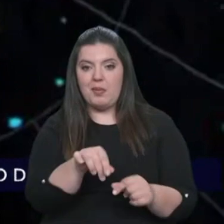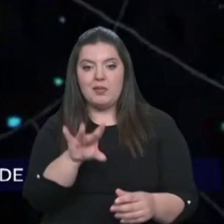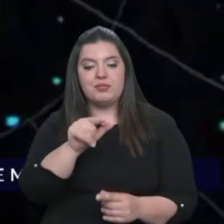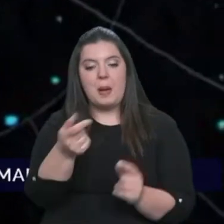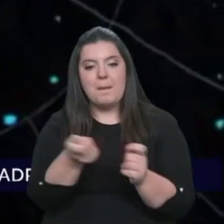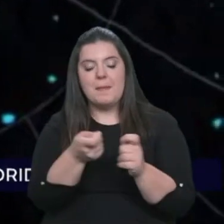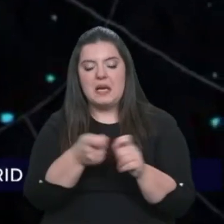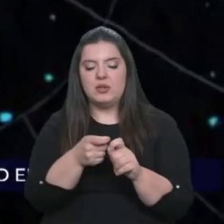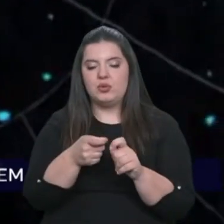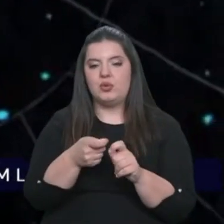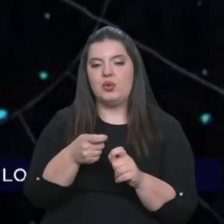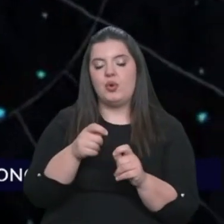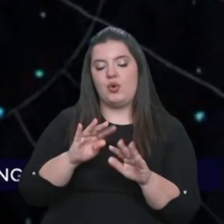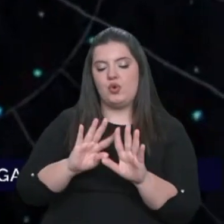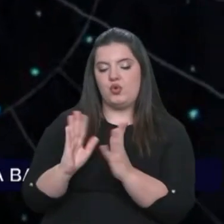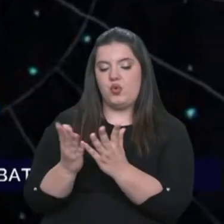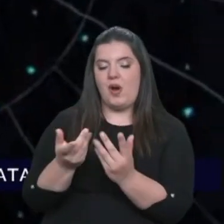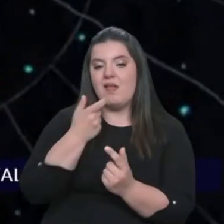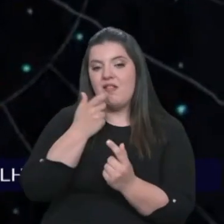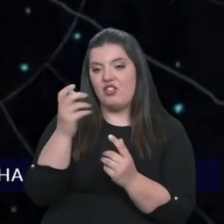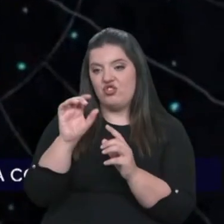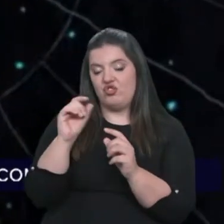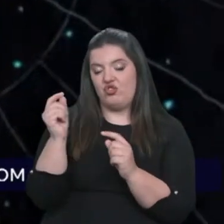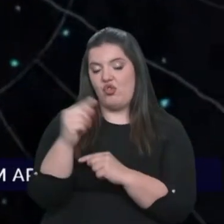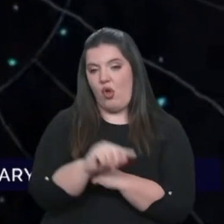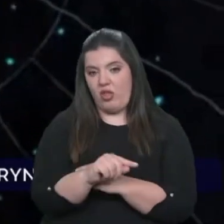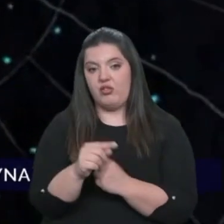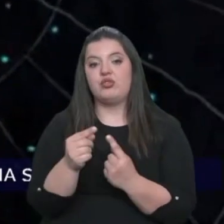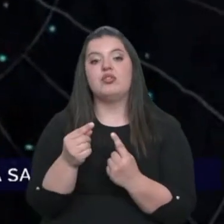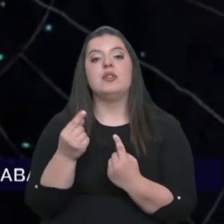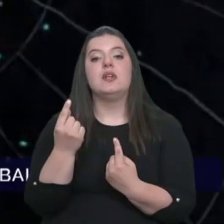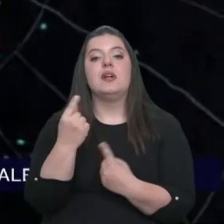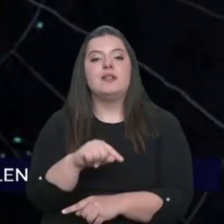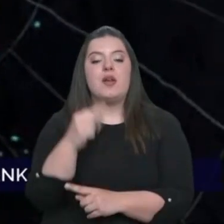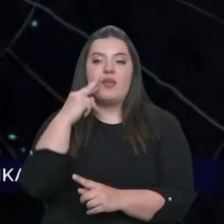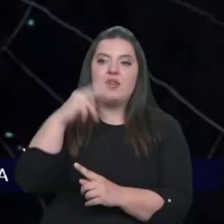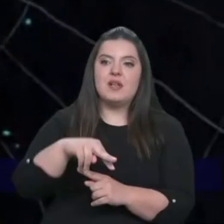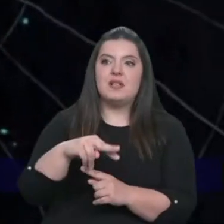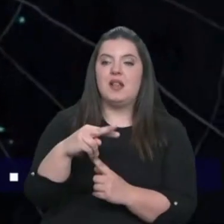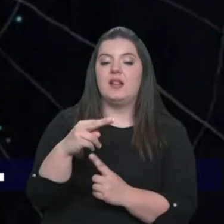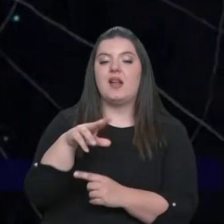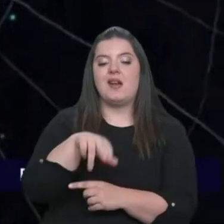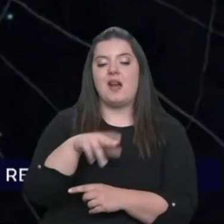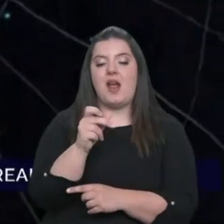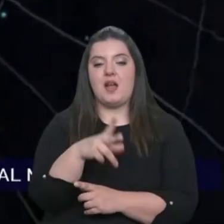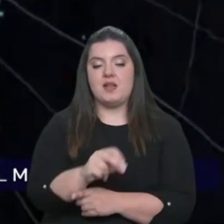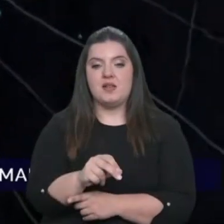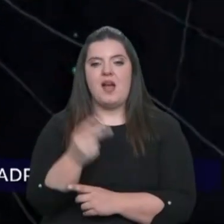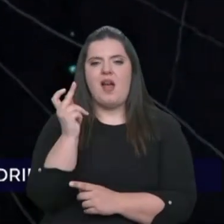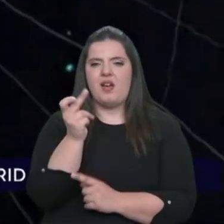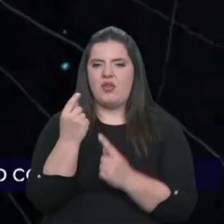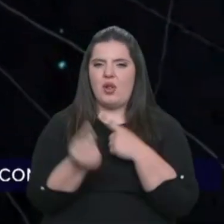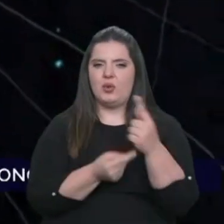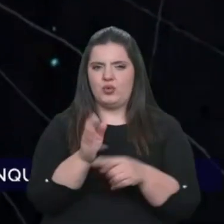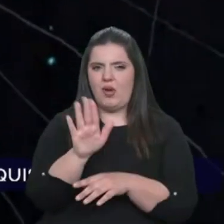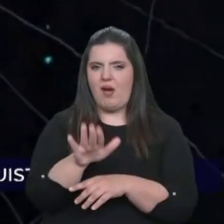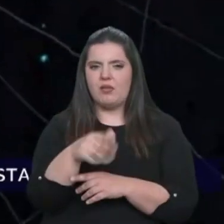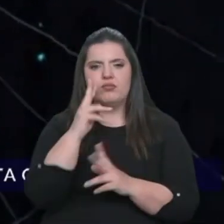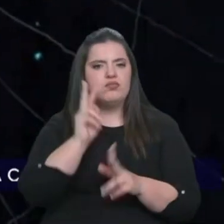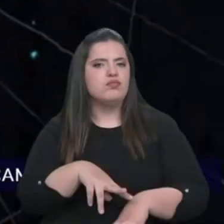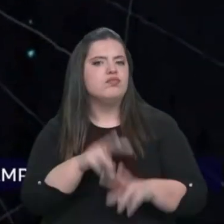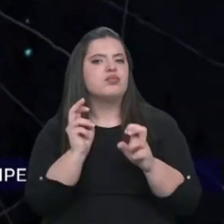ali na cintura de asteroides, e que teve a visita de uma missão da NASA, a Dawn, durante alguns anos, que